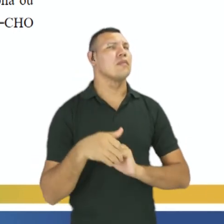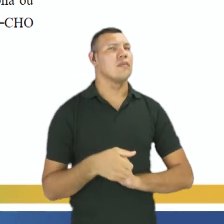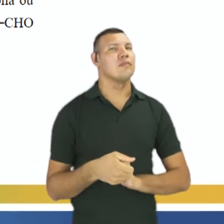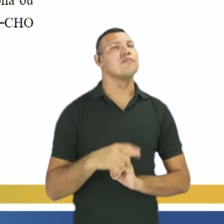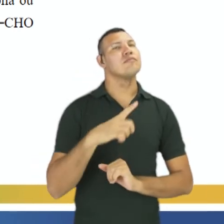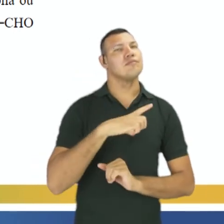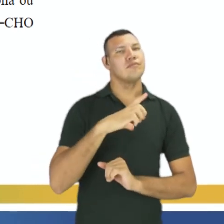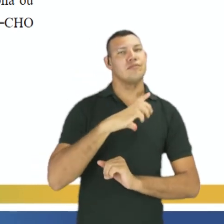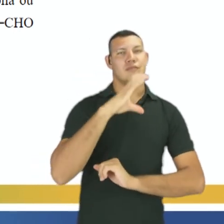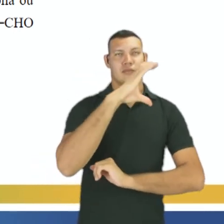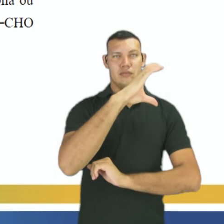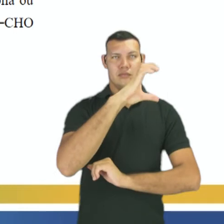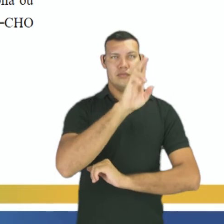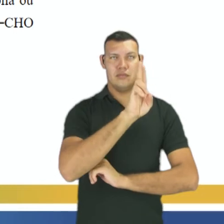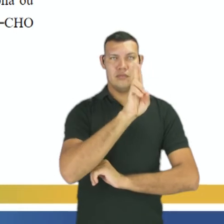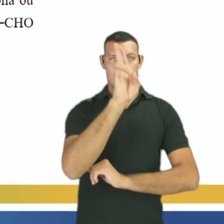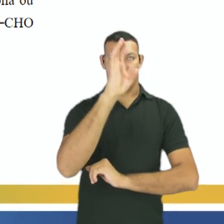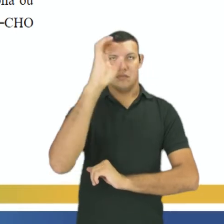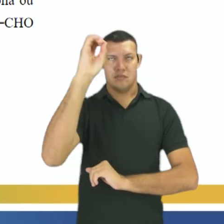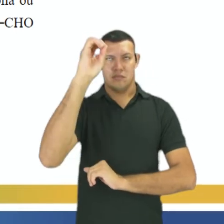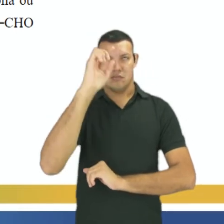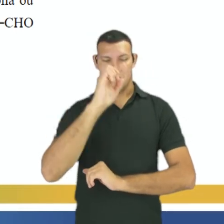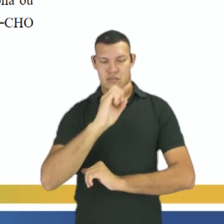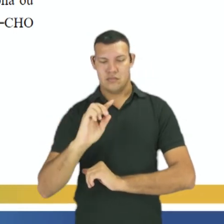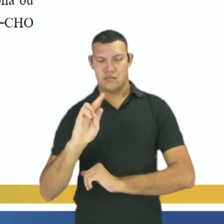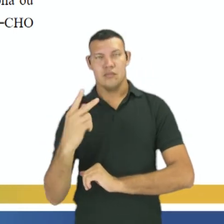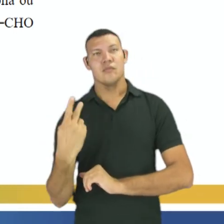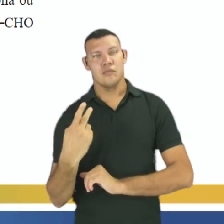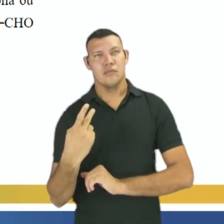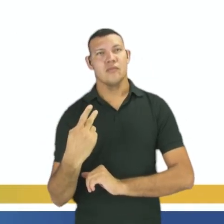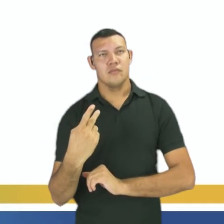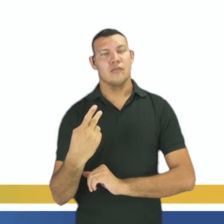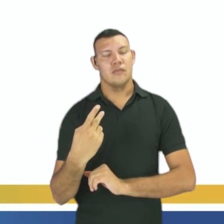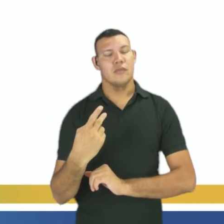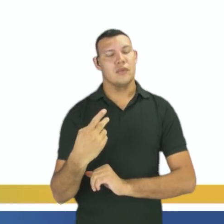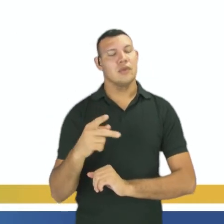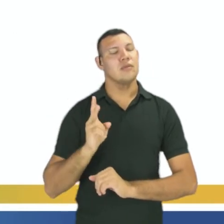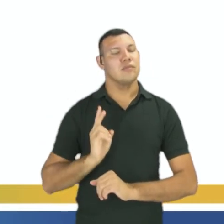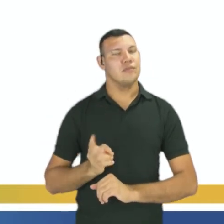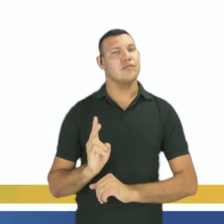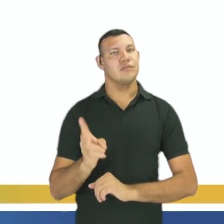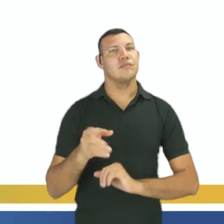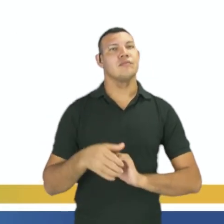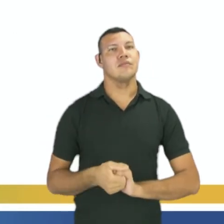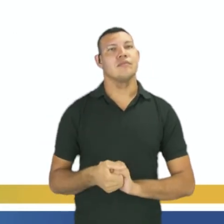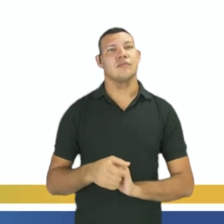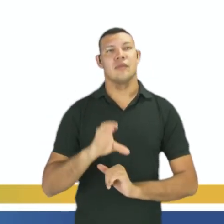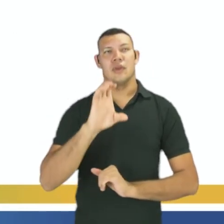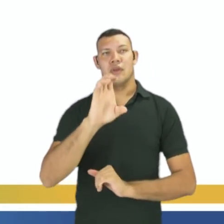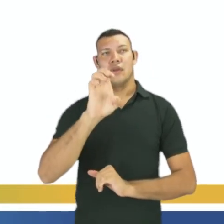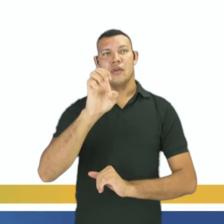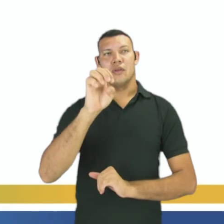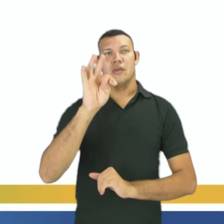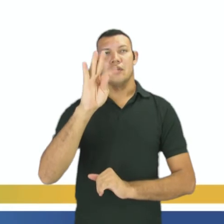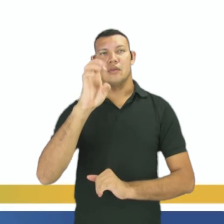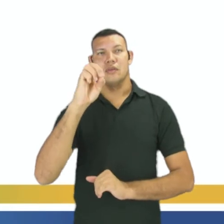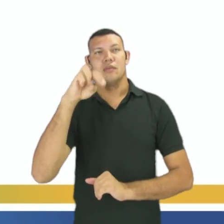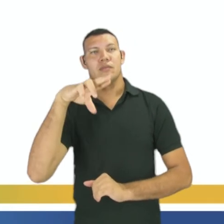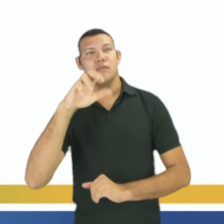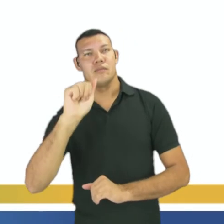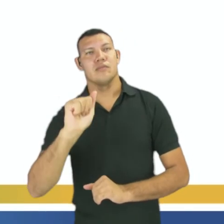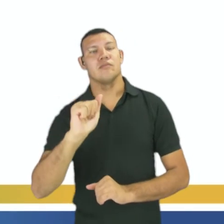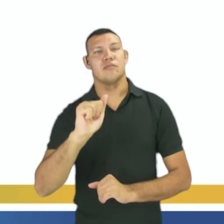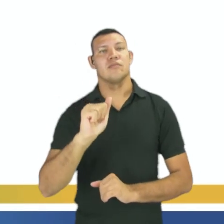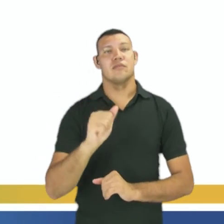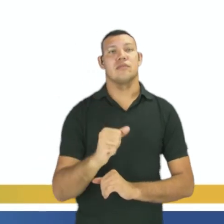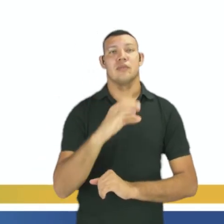uma carbonila no final aqui. Essa carbonila, ela vai estar presente. E a acetona, como você já sabe, vai ter a